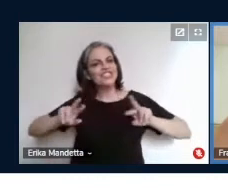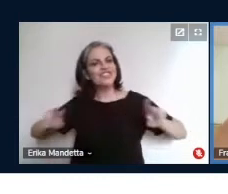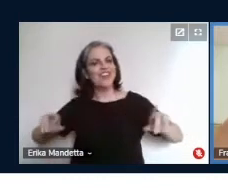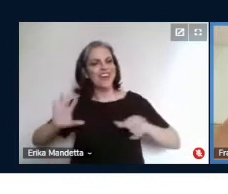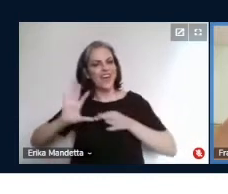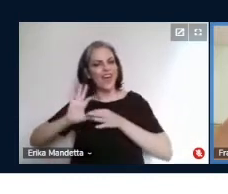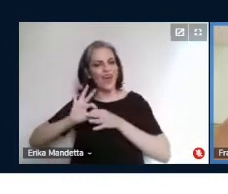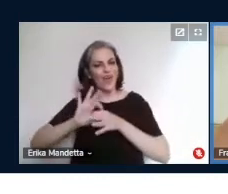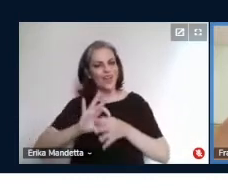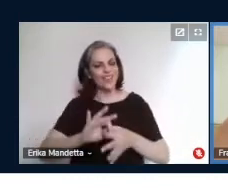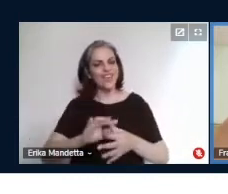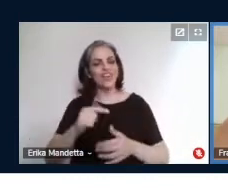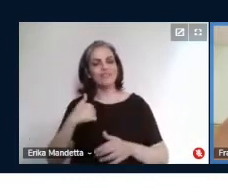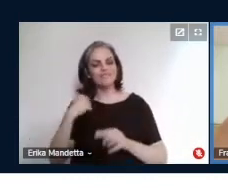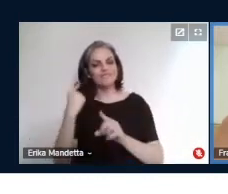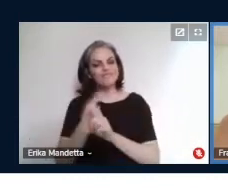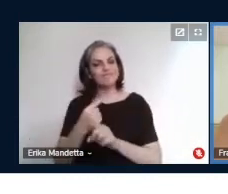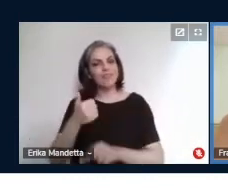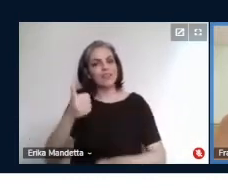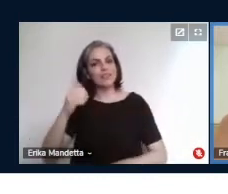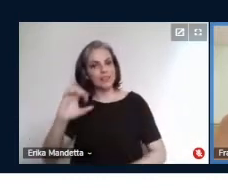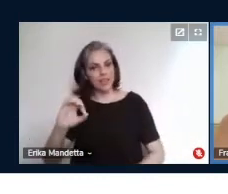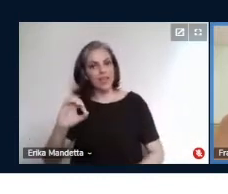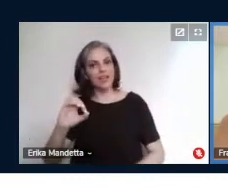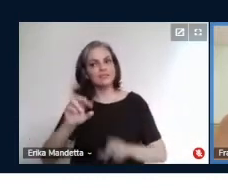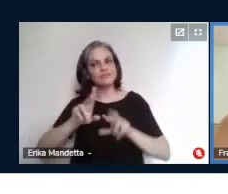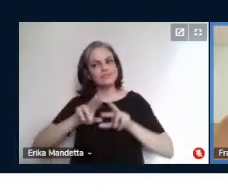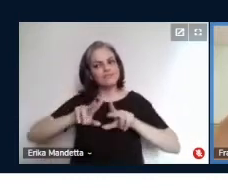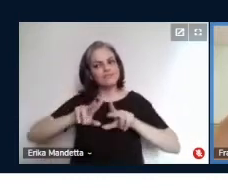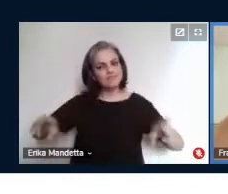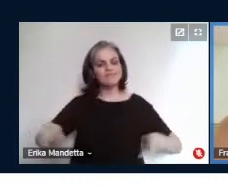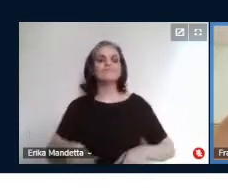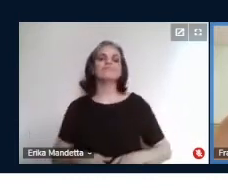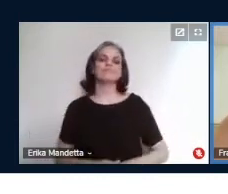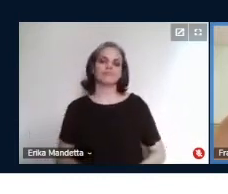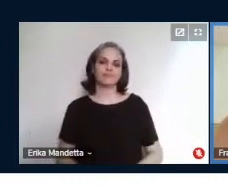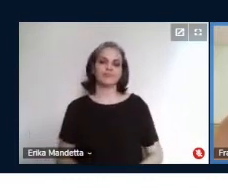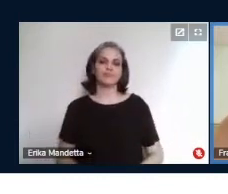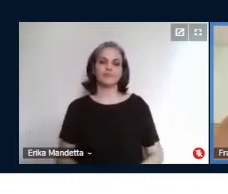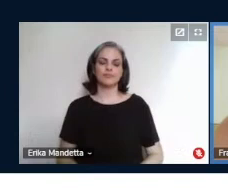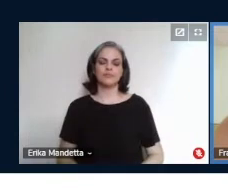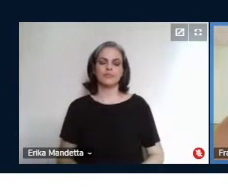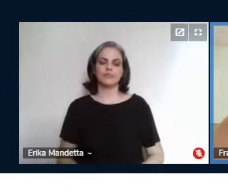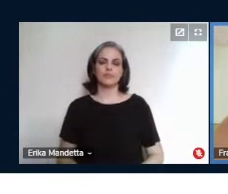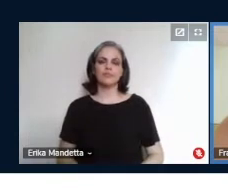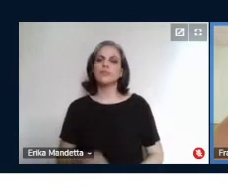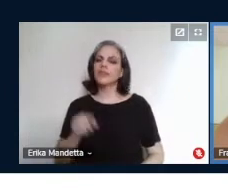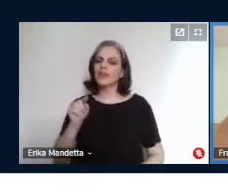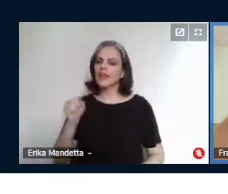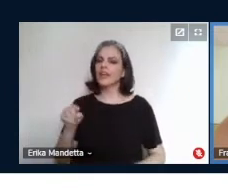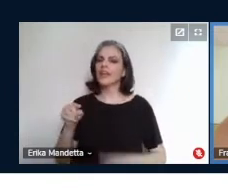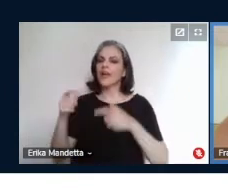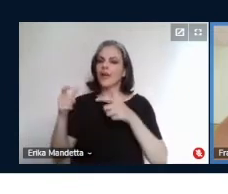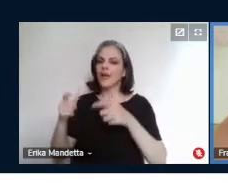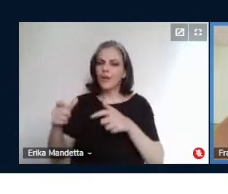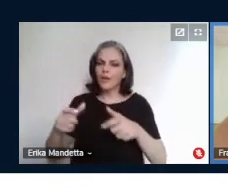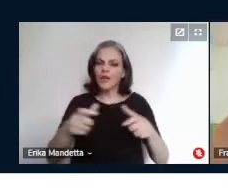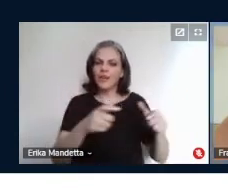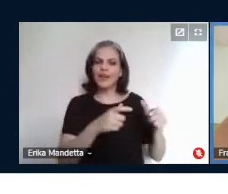e identifiquei dez contextos e nesses locais, nesses